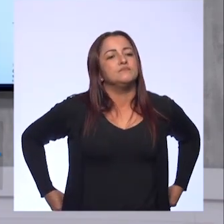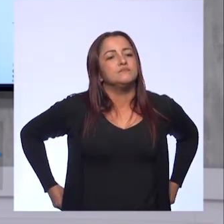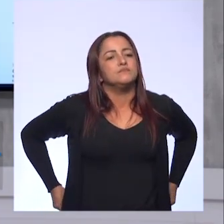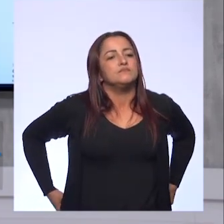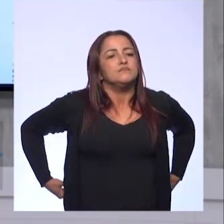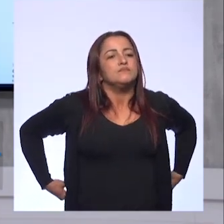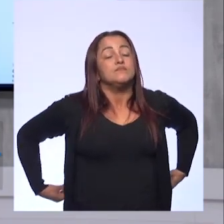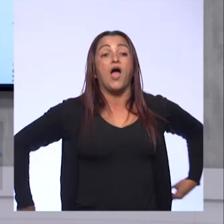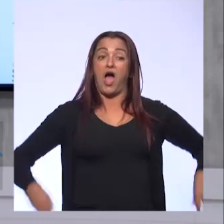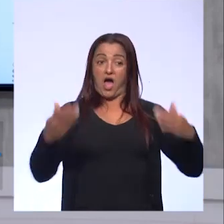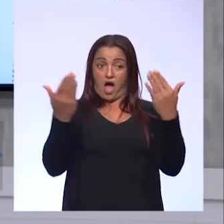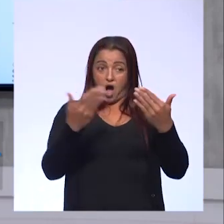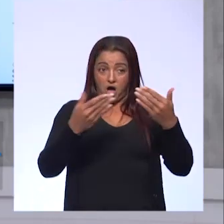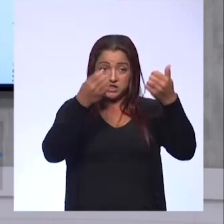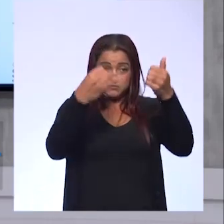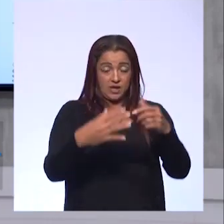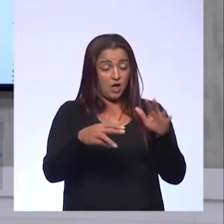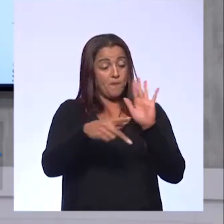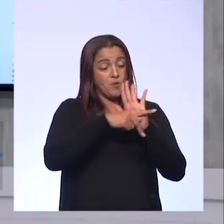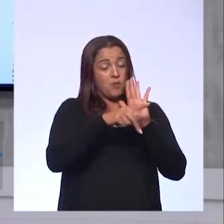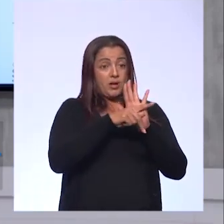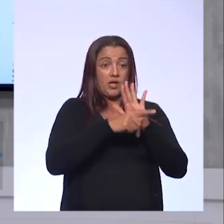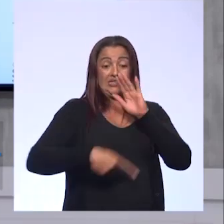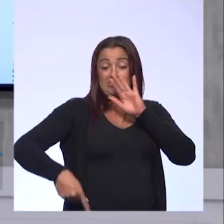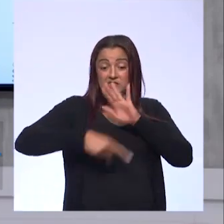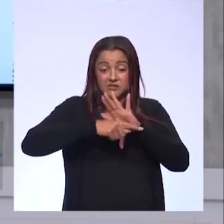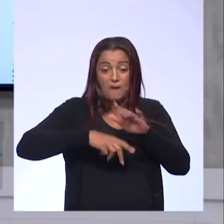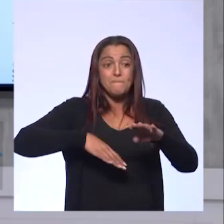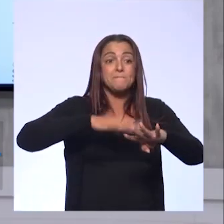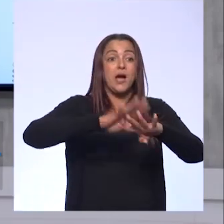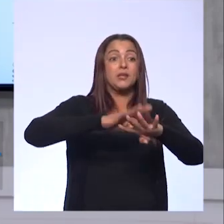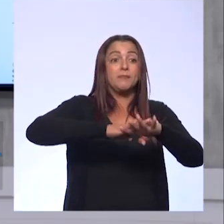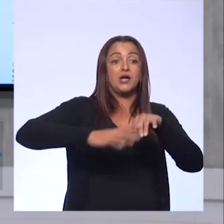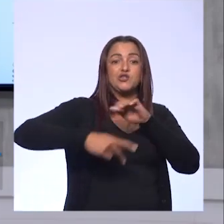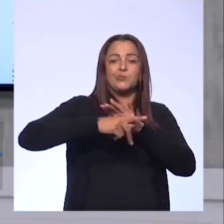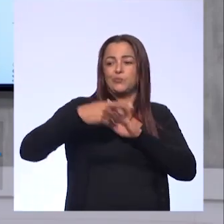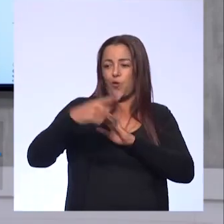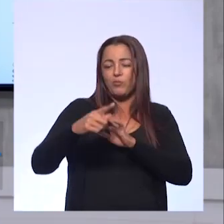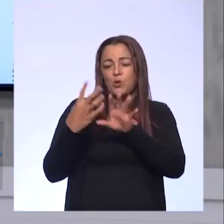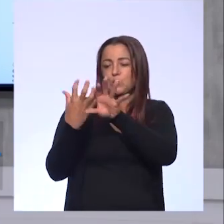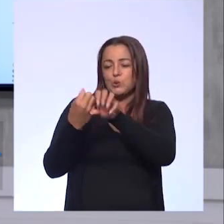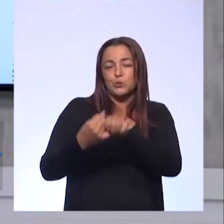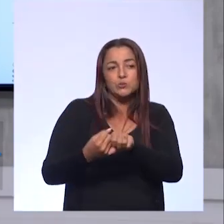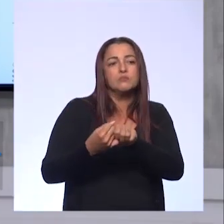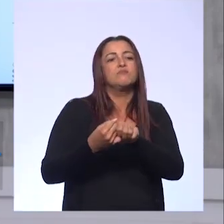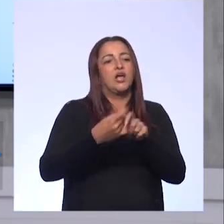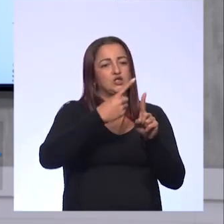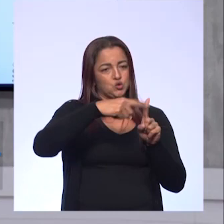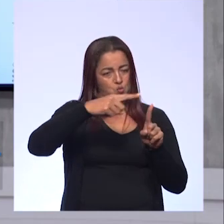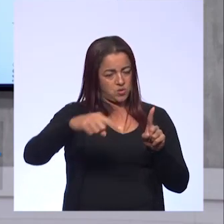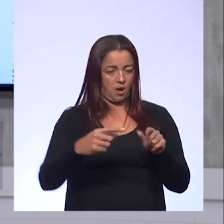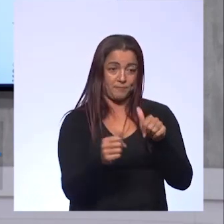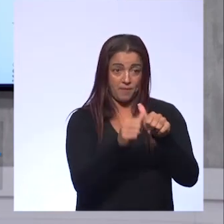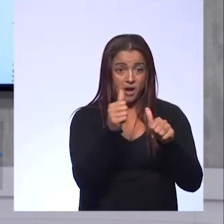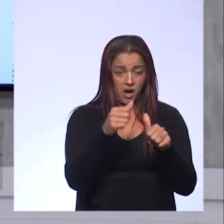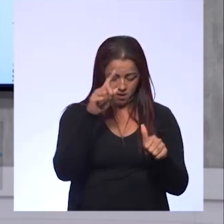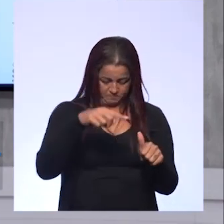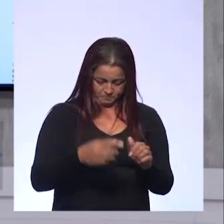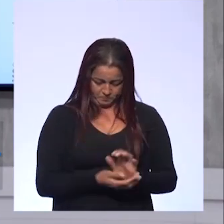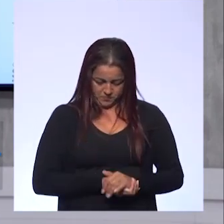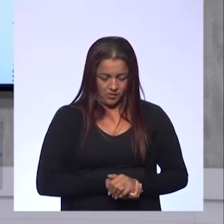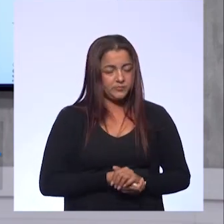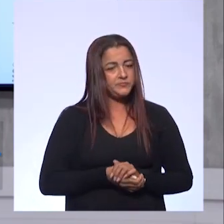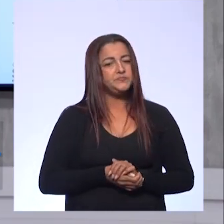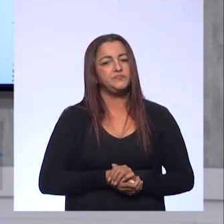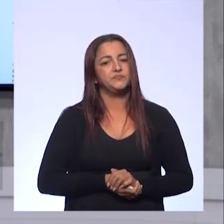propriedade que são mais matemáticas das ondas a primeira propriedade que eu vou falar eu quero te pensa comigo imagine que eu tenho uma